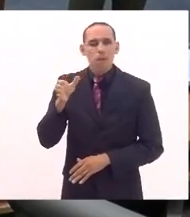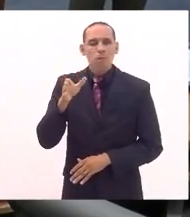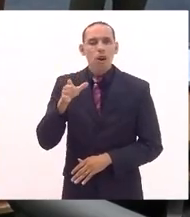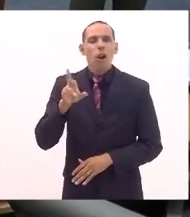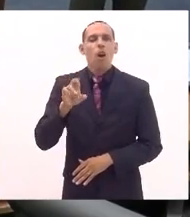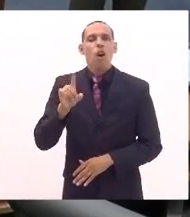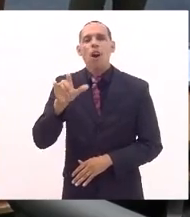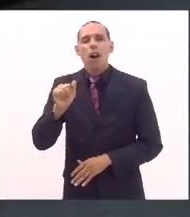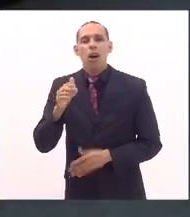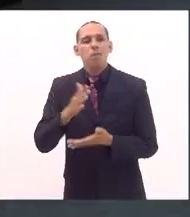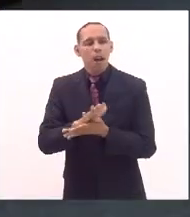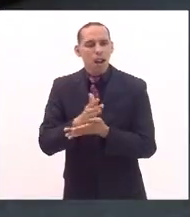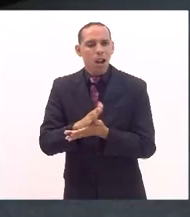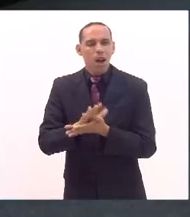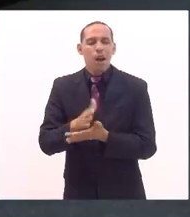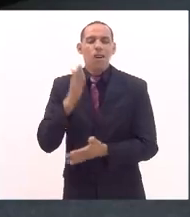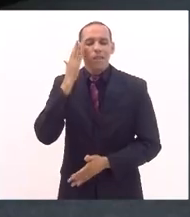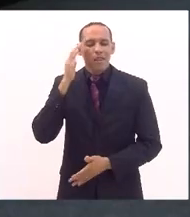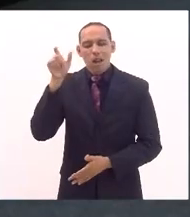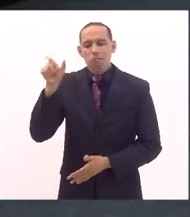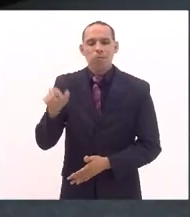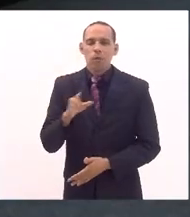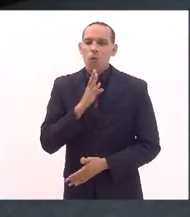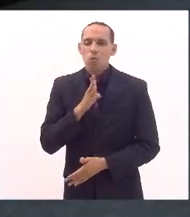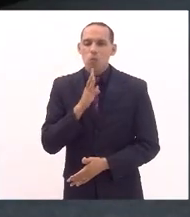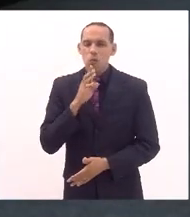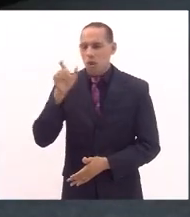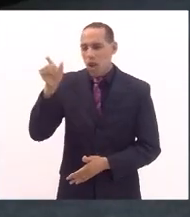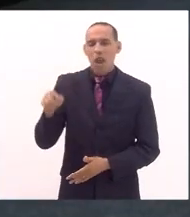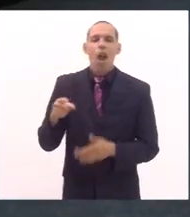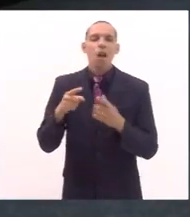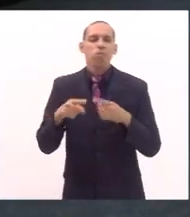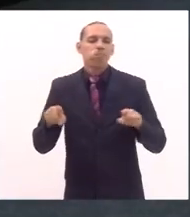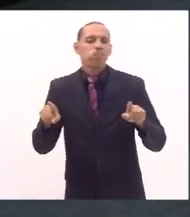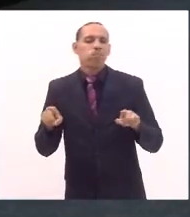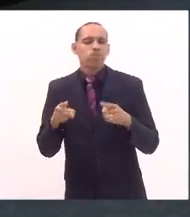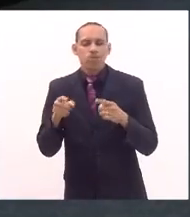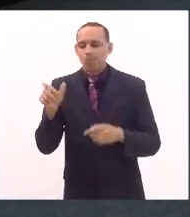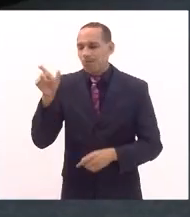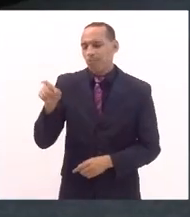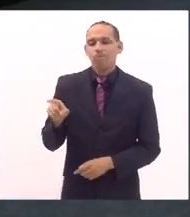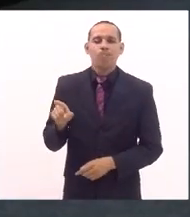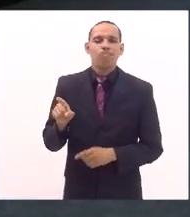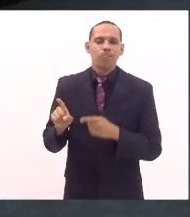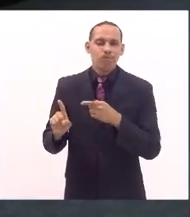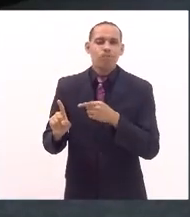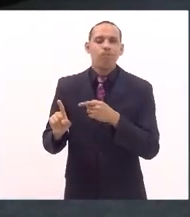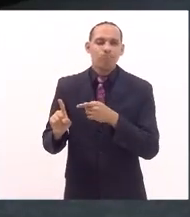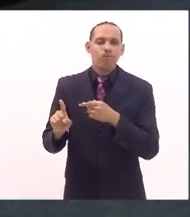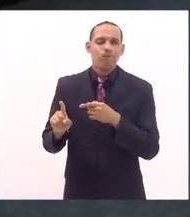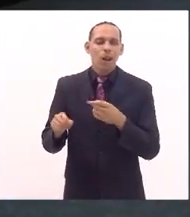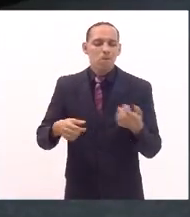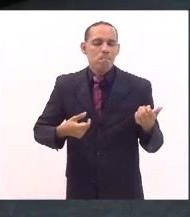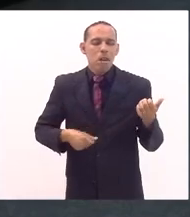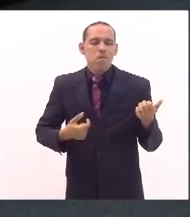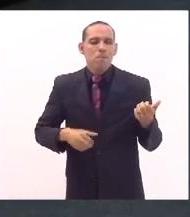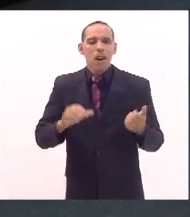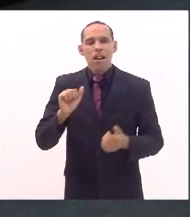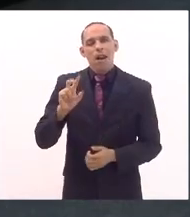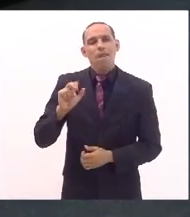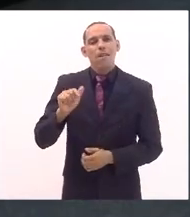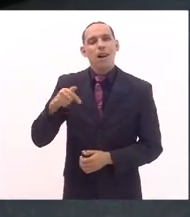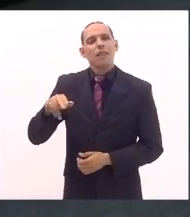nesse estado do Rio de Janeiro sabe que ele é grande músico tocador de cavaquinho e